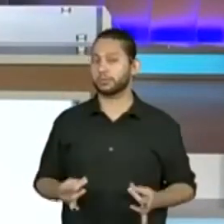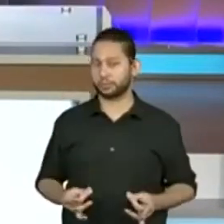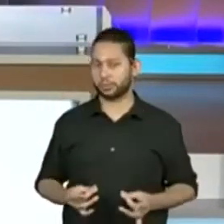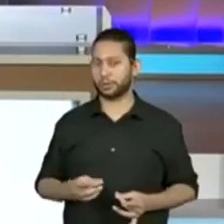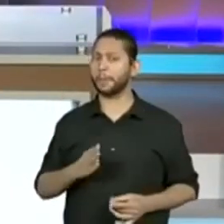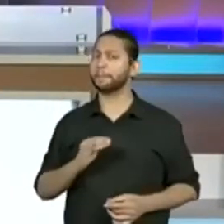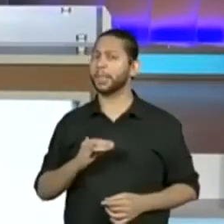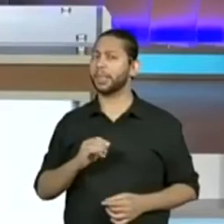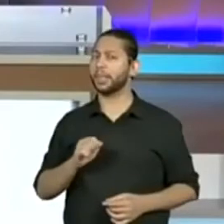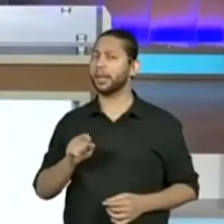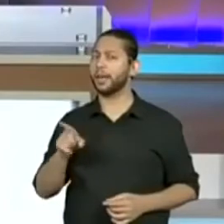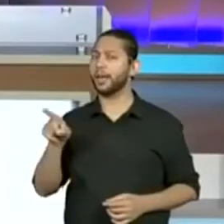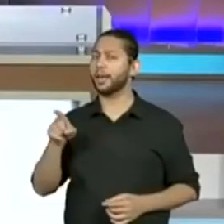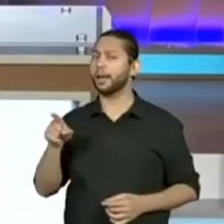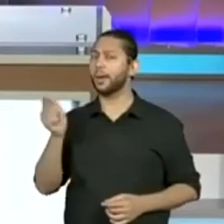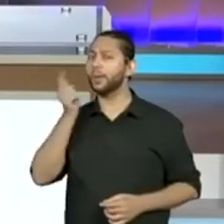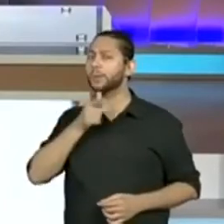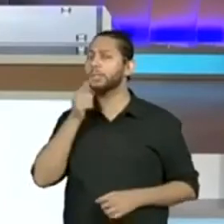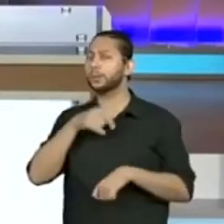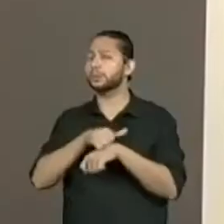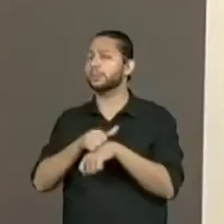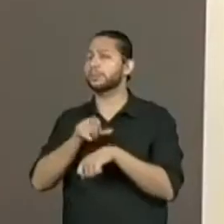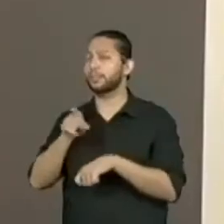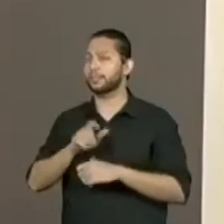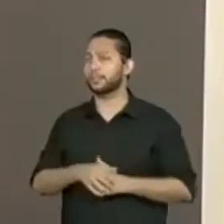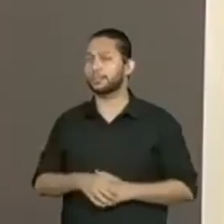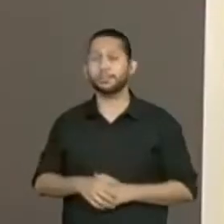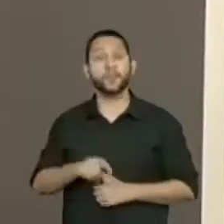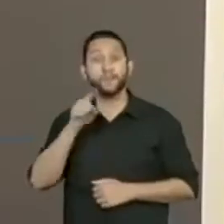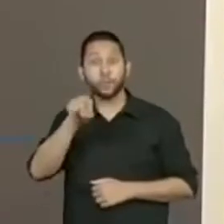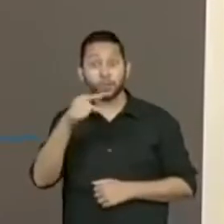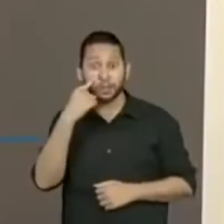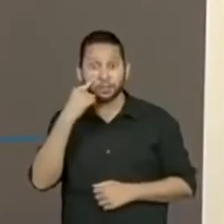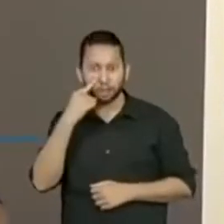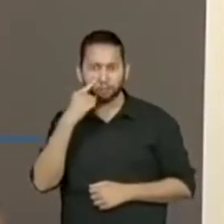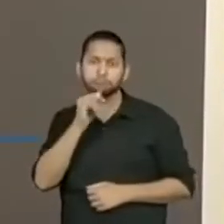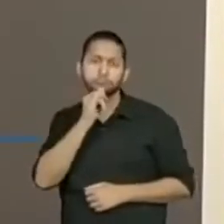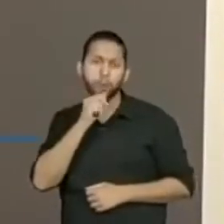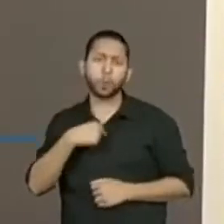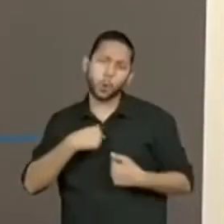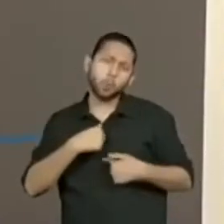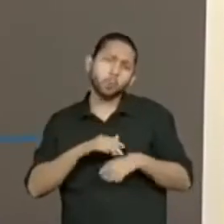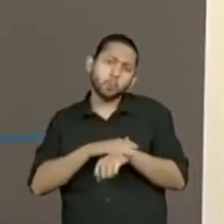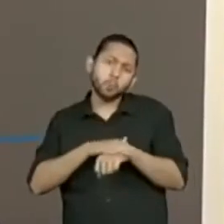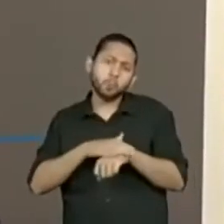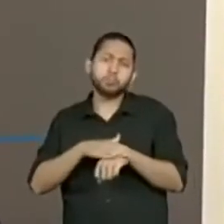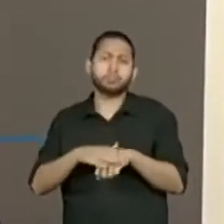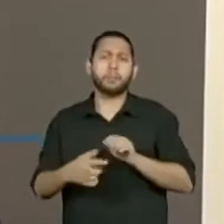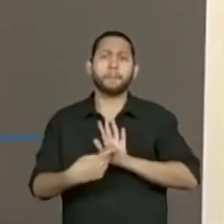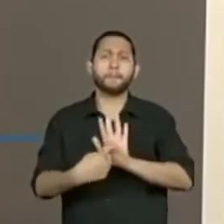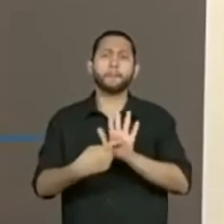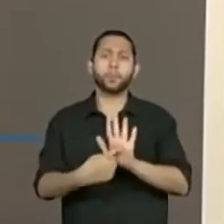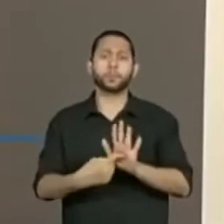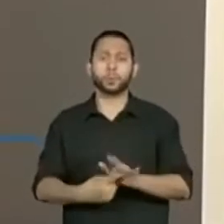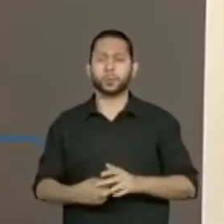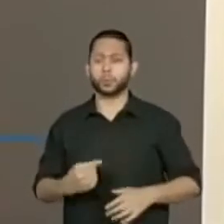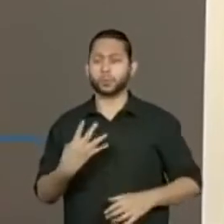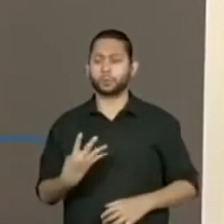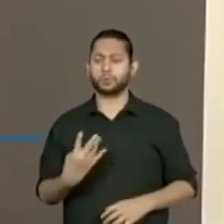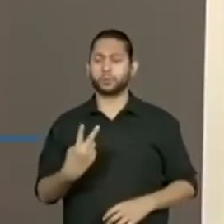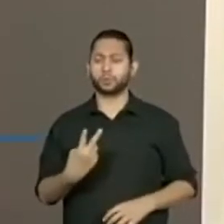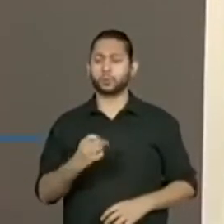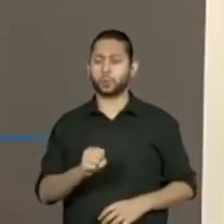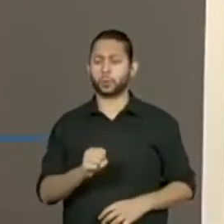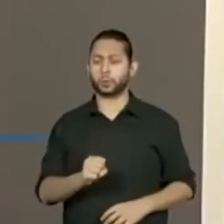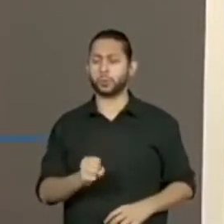decompor. E aí a pergunta é, será que você aí em casa vê alguma outra maneira para a gente decompor esse mesmo número?